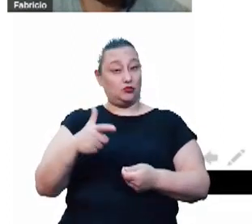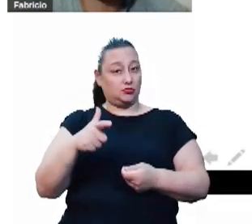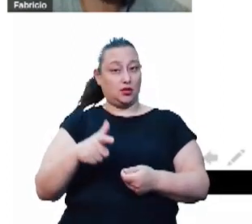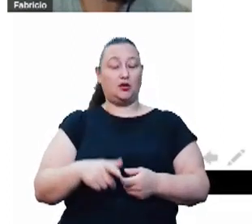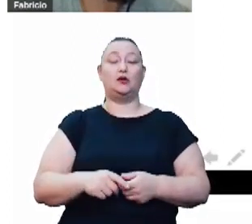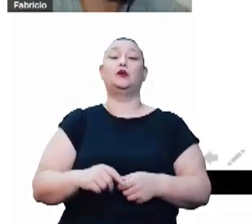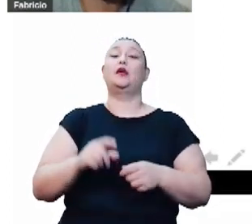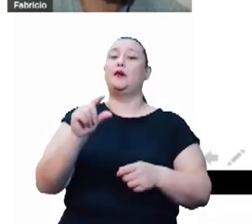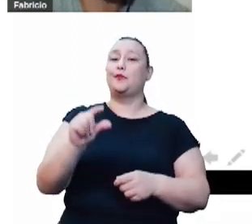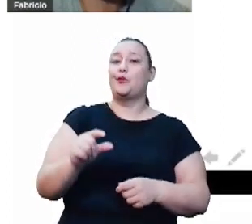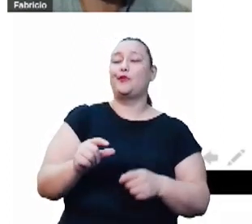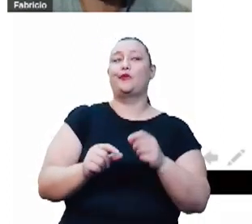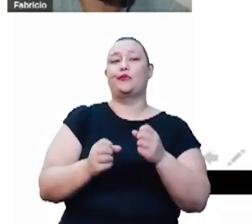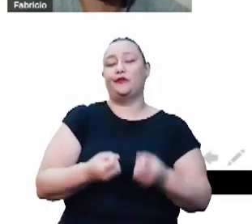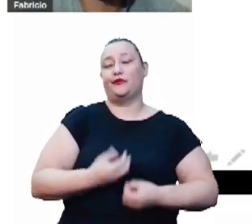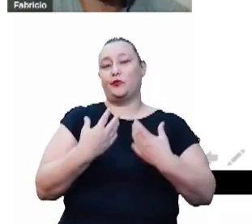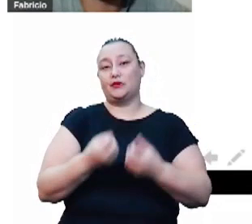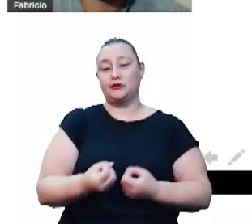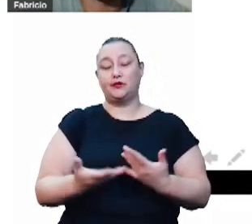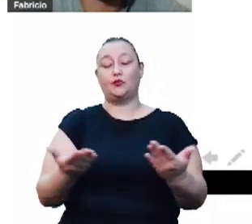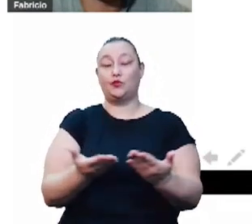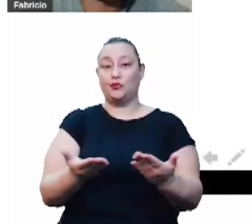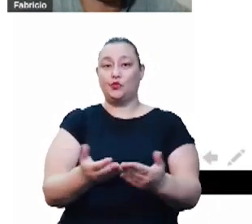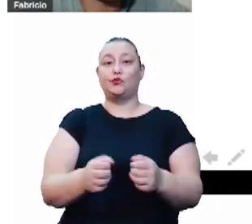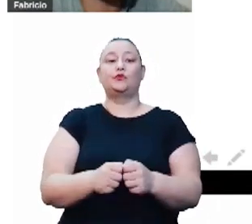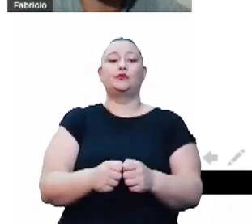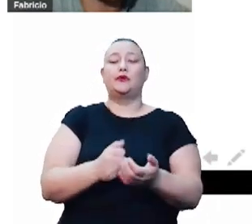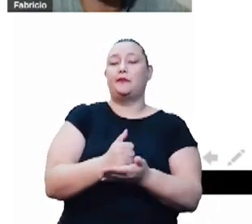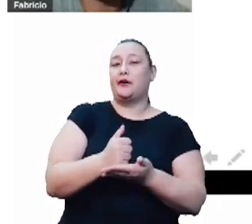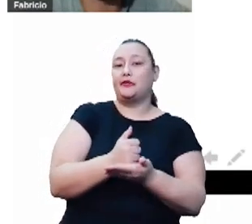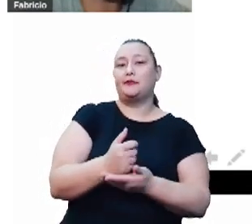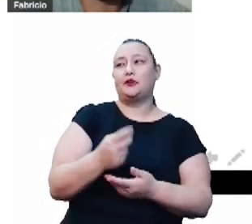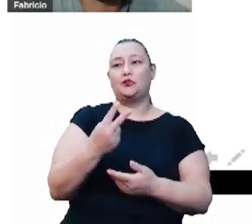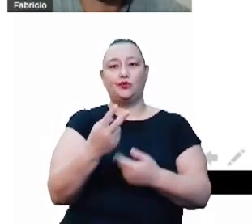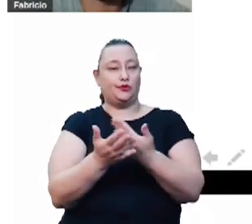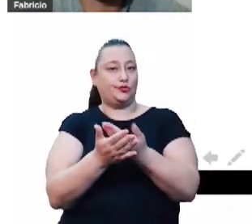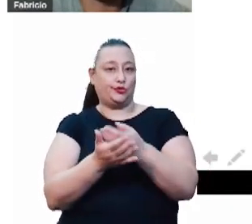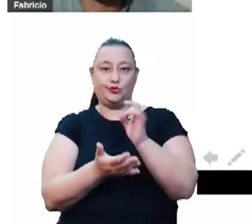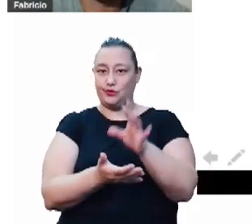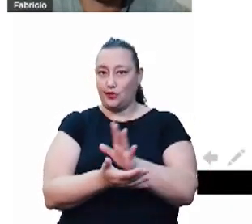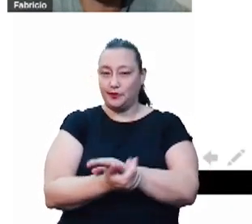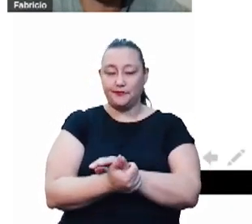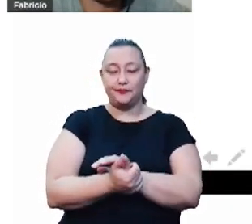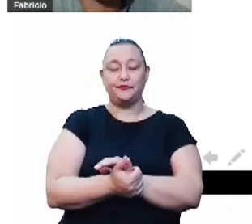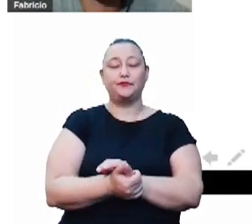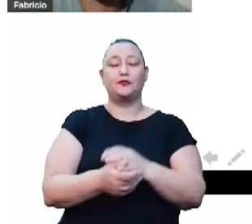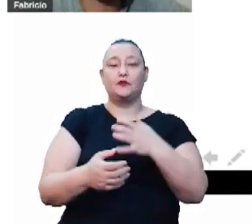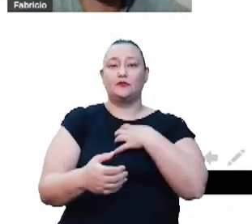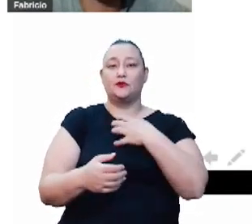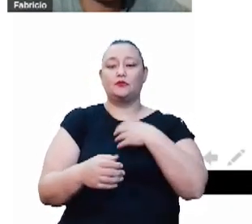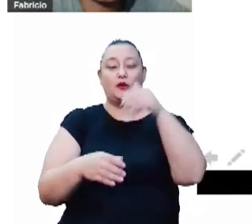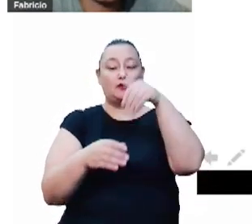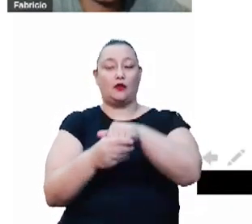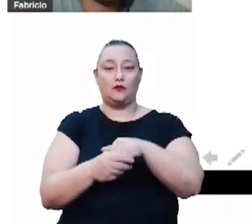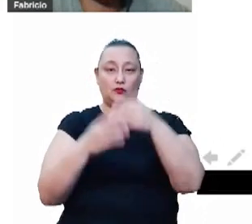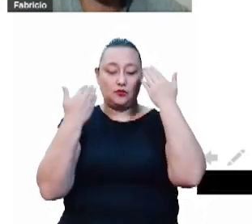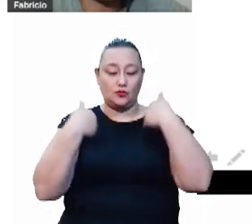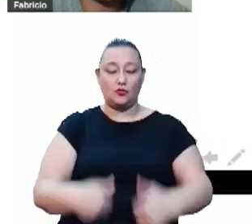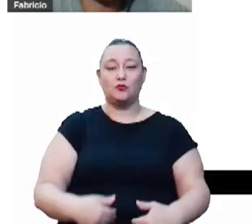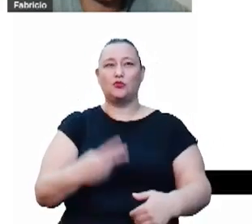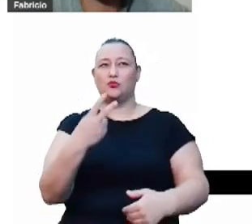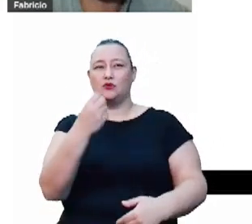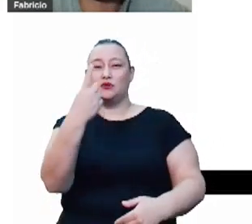eles são pouco abordados hoje em dia, tem basicamente aqueles 2 estudos só de sintoma não motor, um de